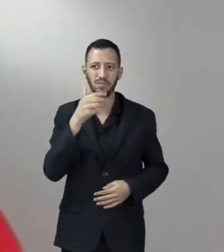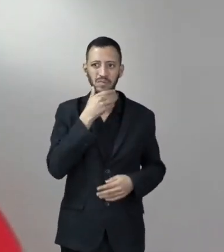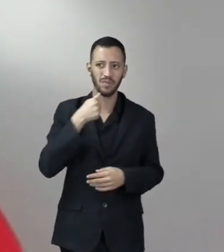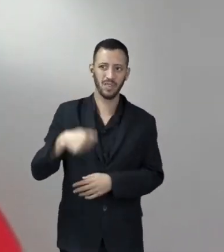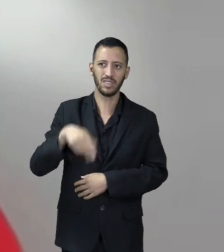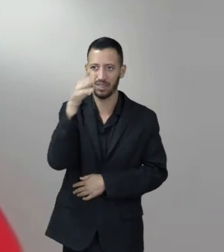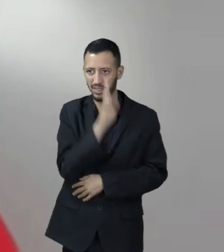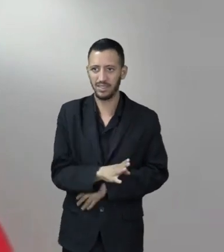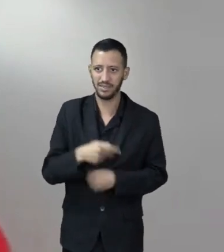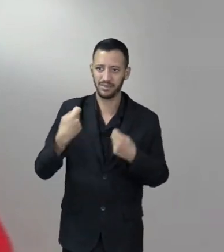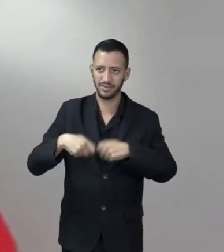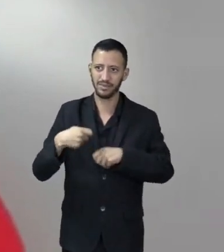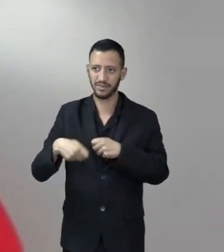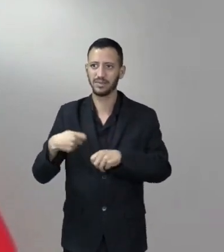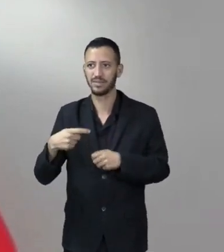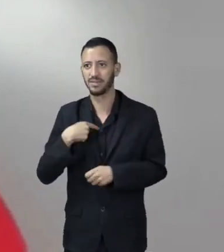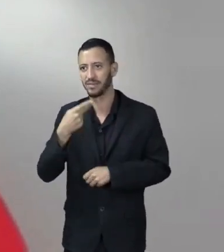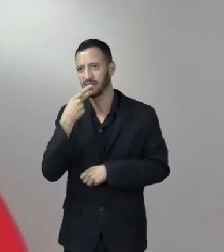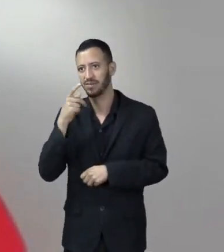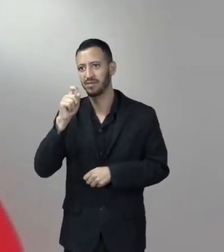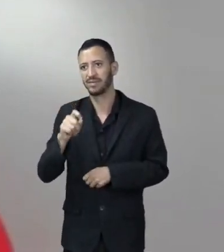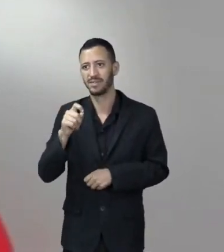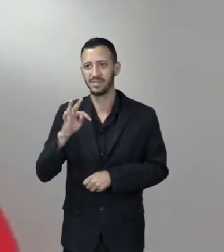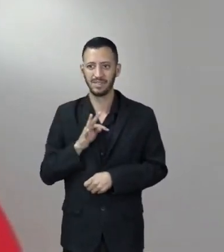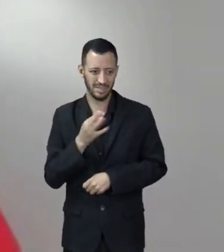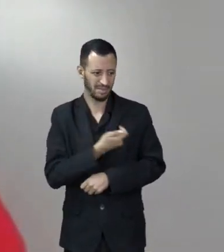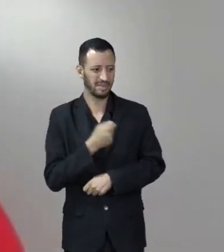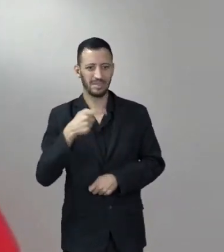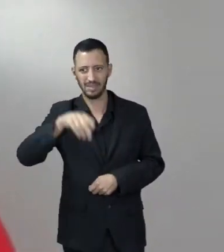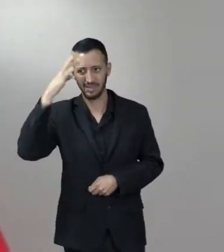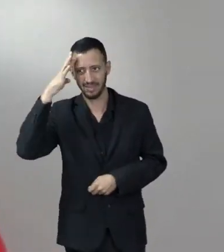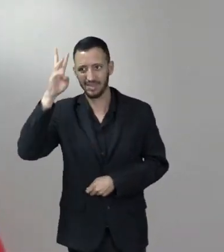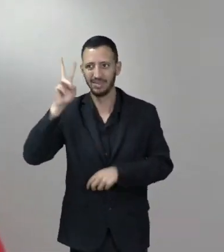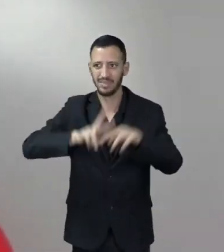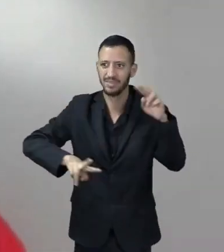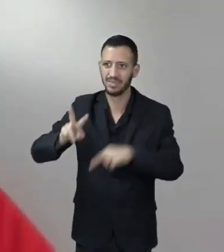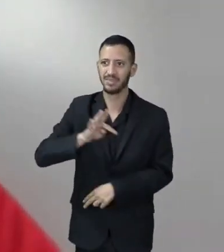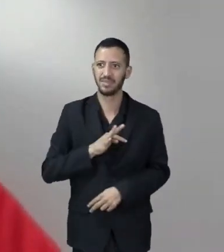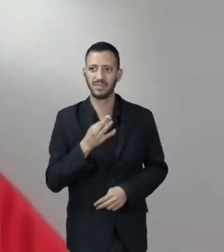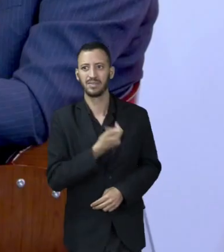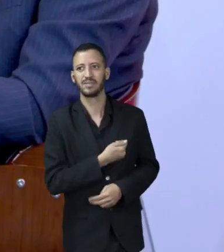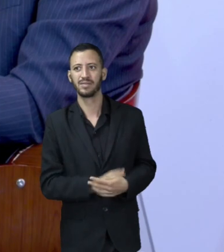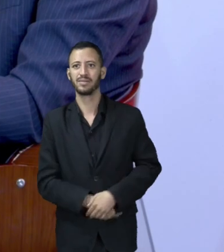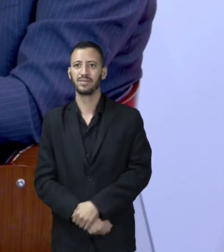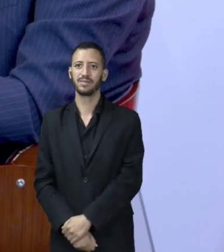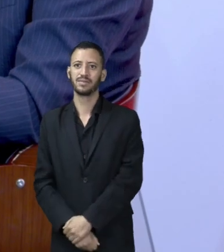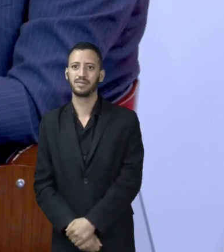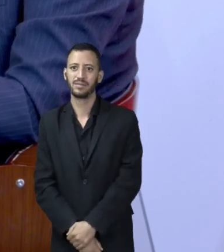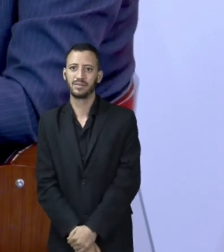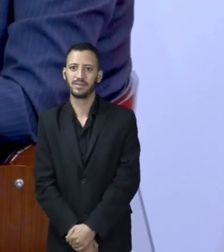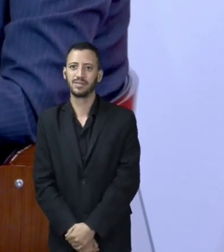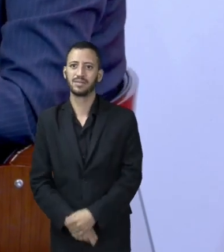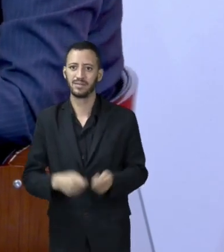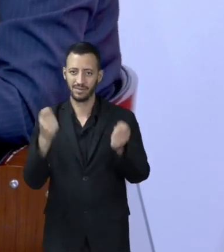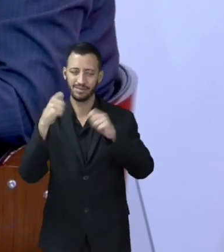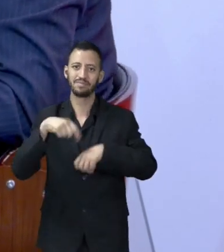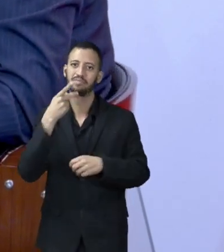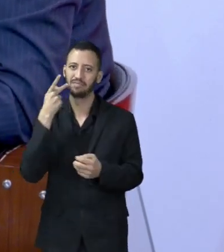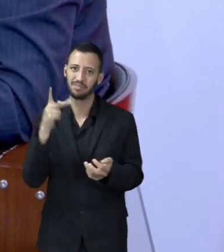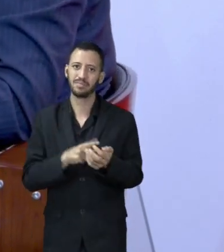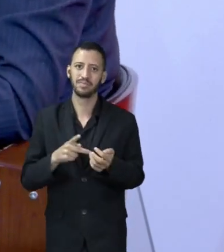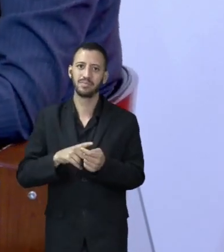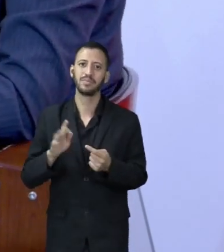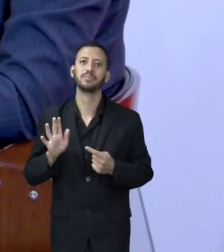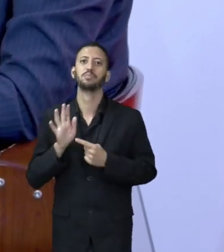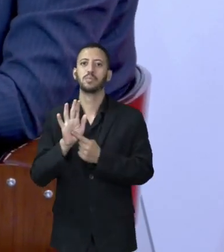Brasil hoje prescrevem que tem o dedo de uma travesti lá, e isso também é visibilidade trans, né? É verdade, com certeza, né?